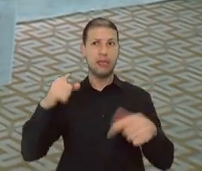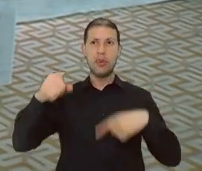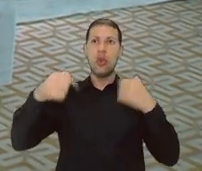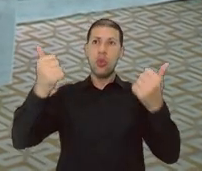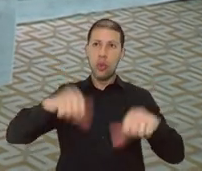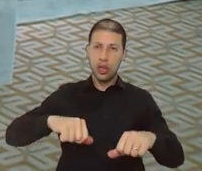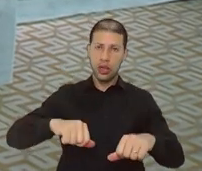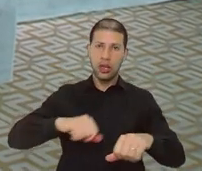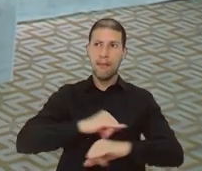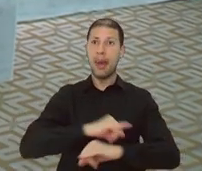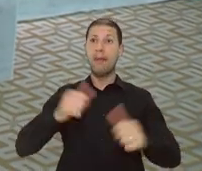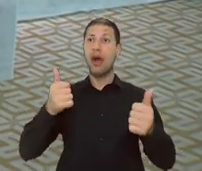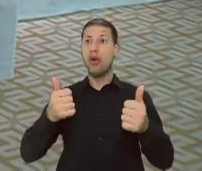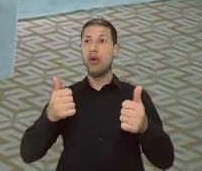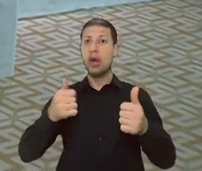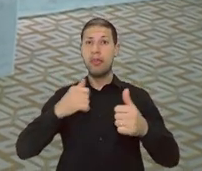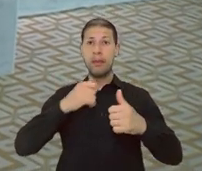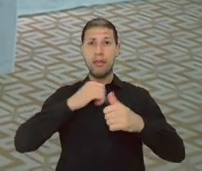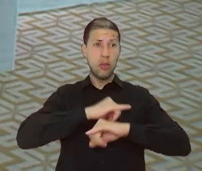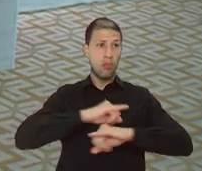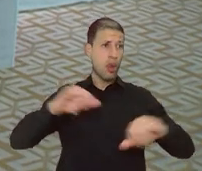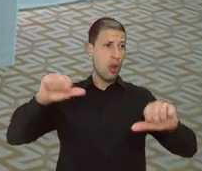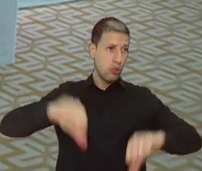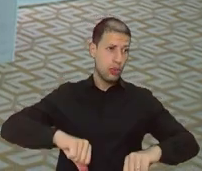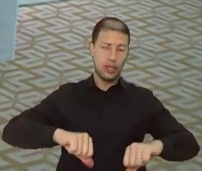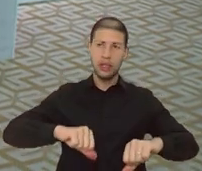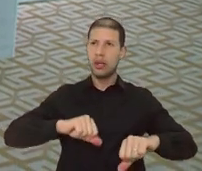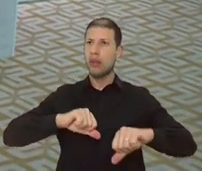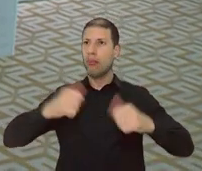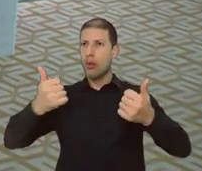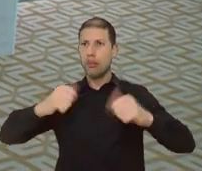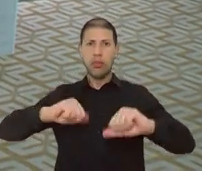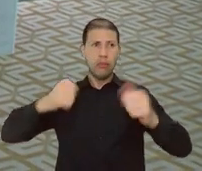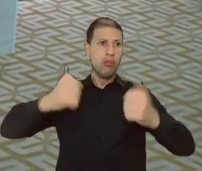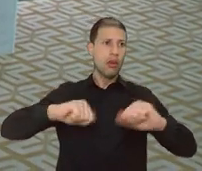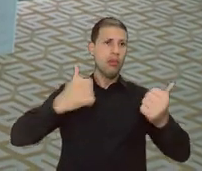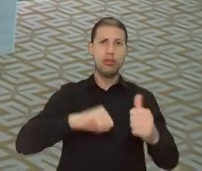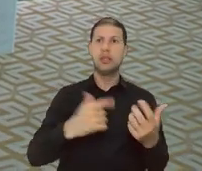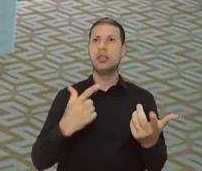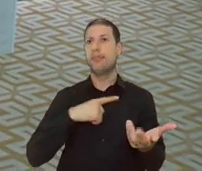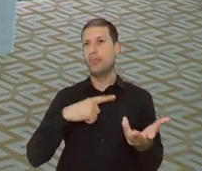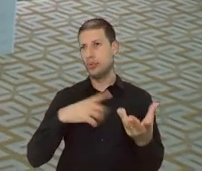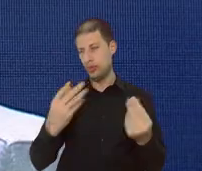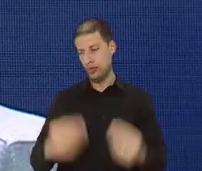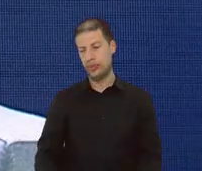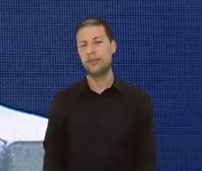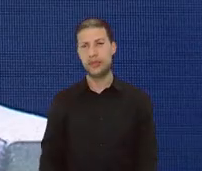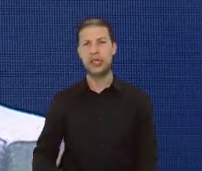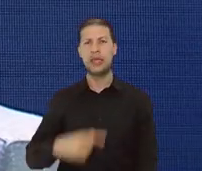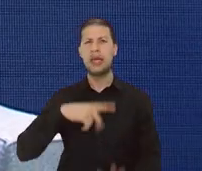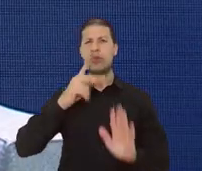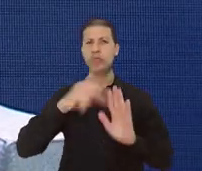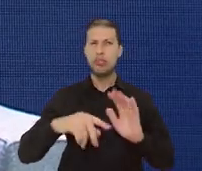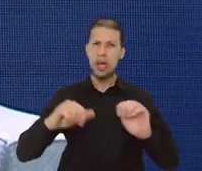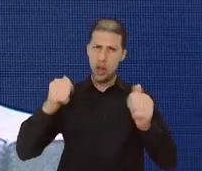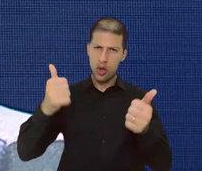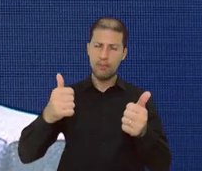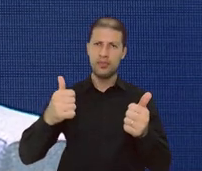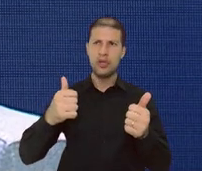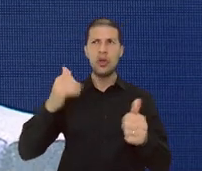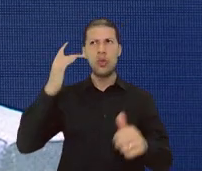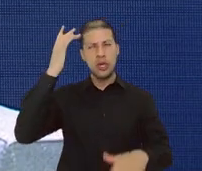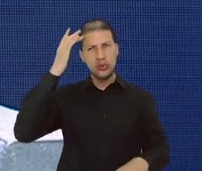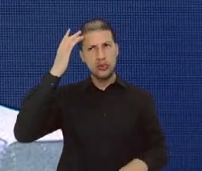difícil ver isso então assim você falou um projetos melhores eu acho que tem projetos mais bem